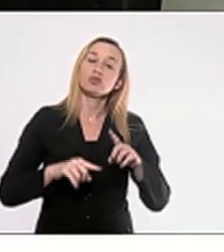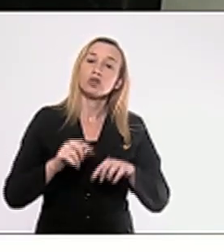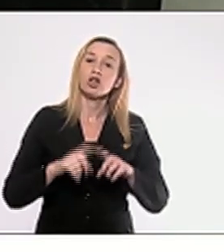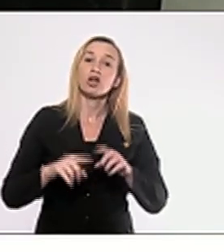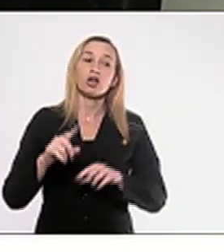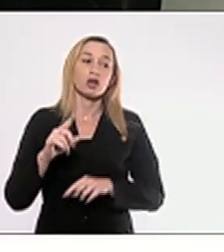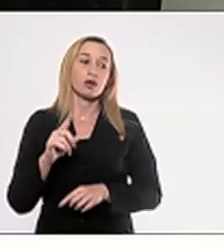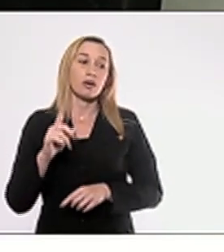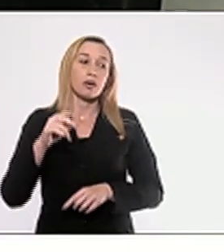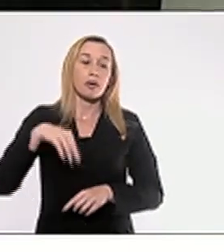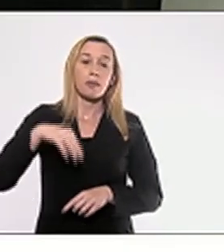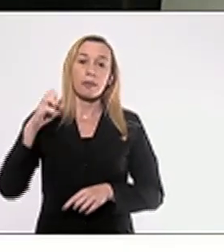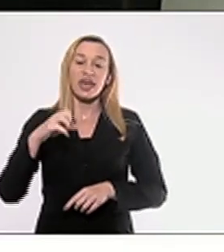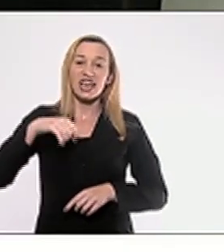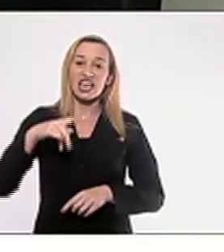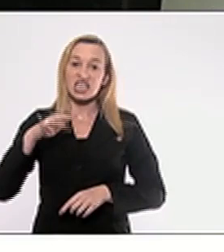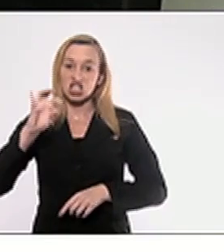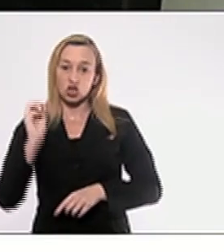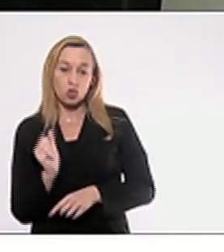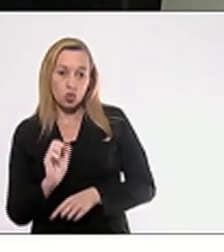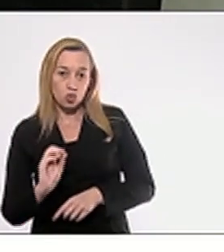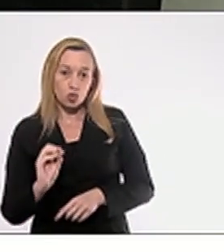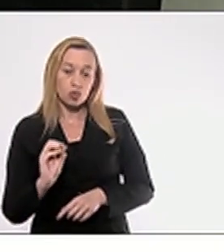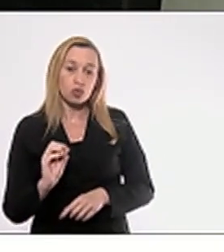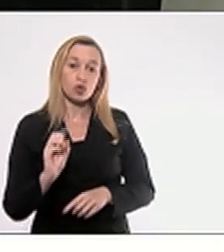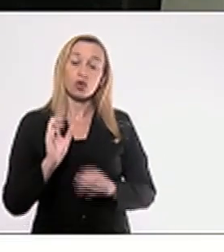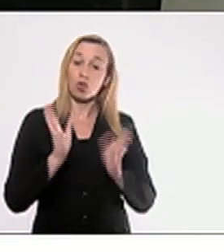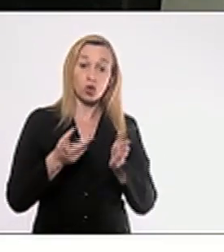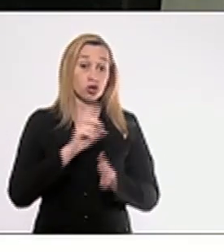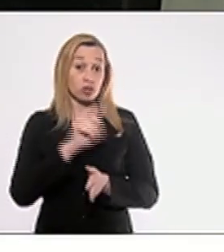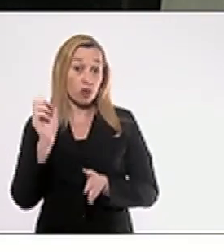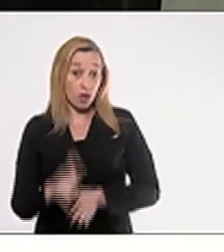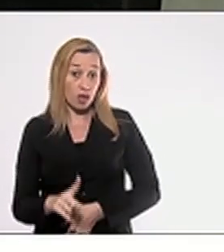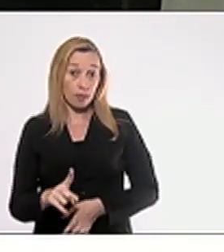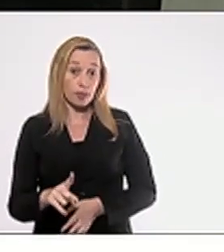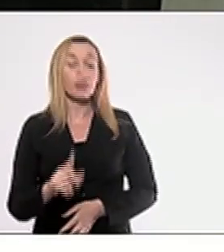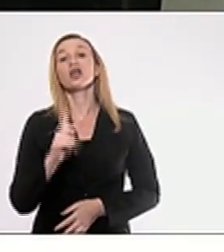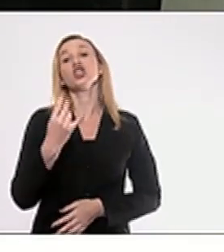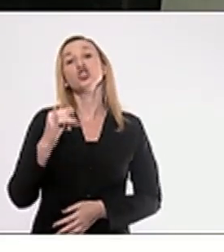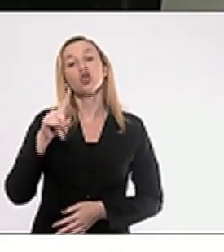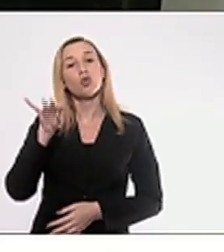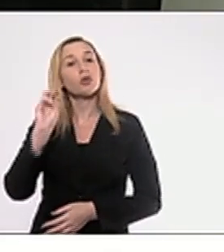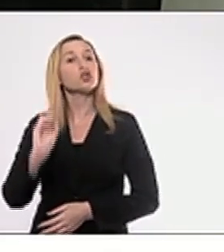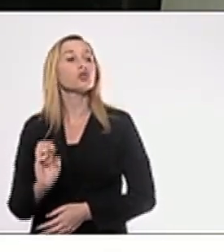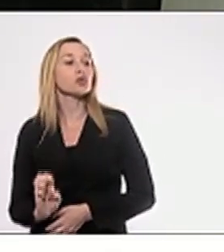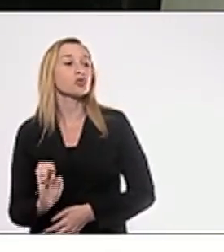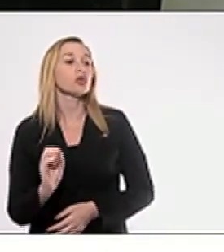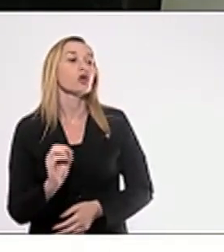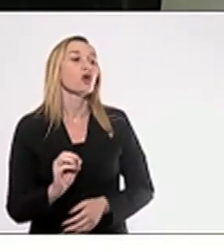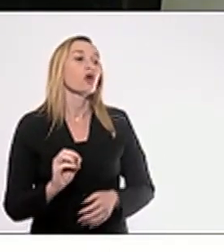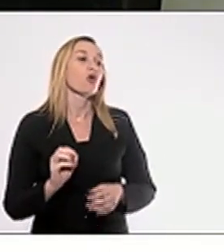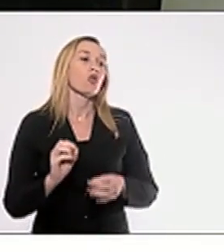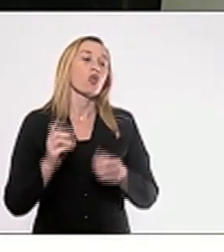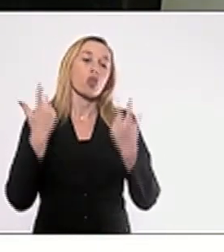Hoje a gente já está em pleno século XXI, um hidrômetro normal, né,